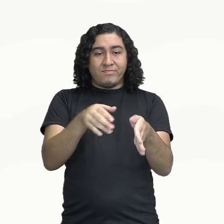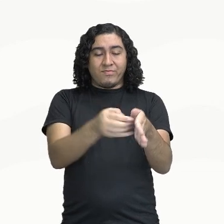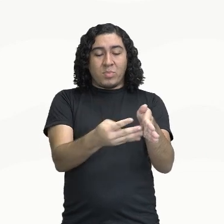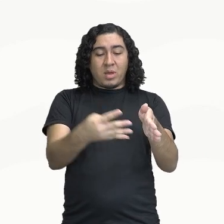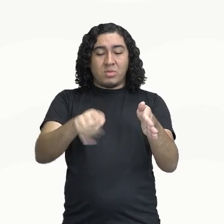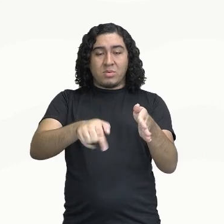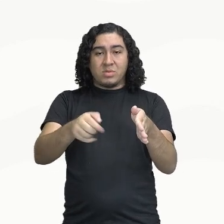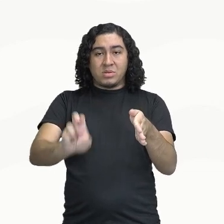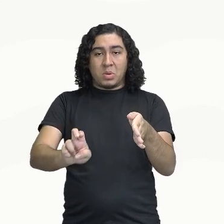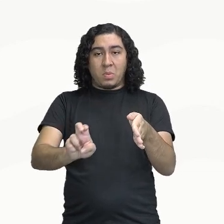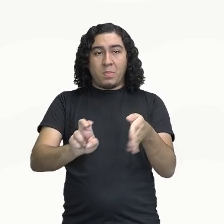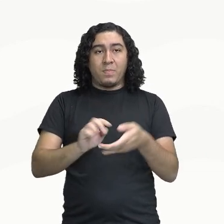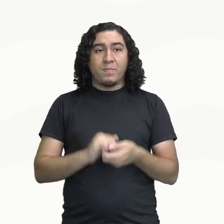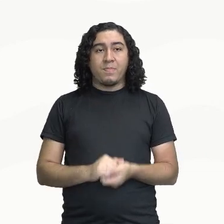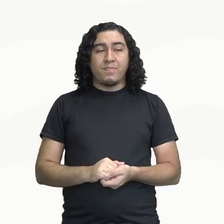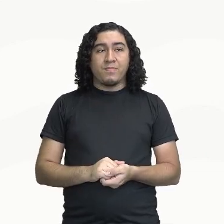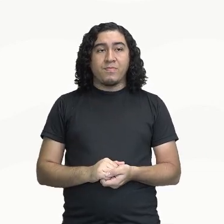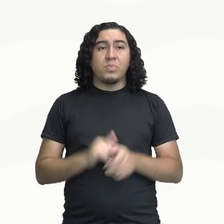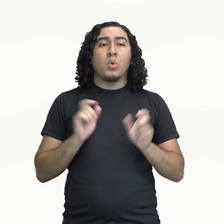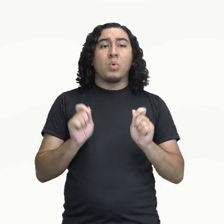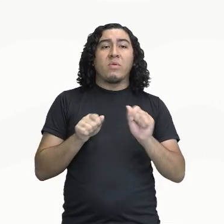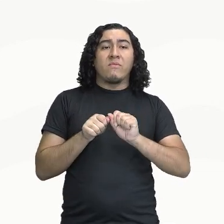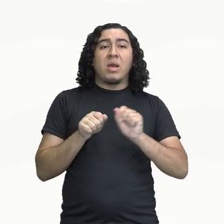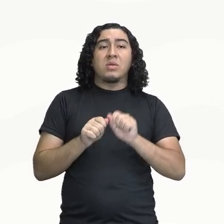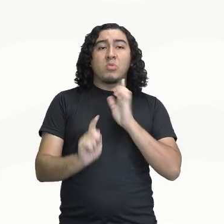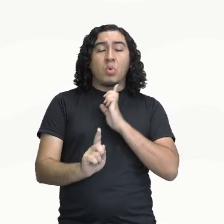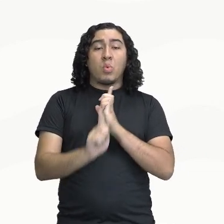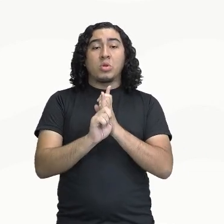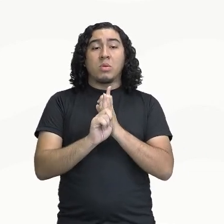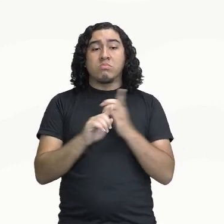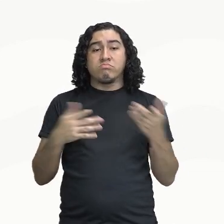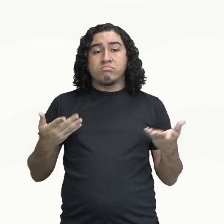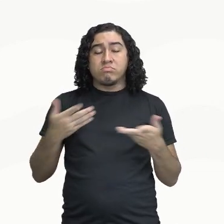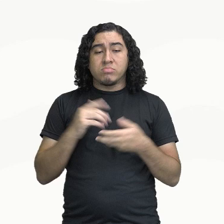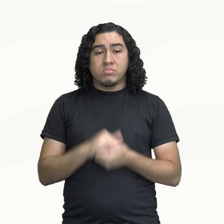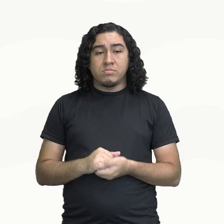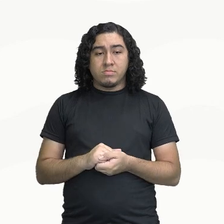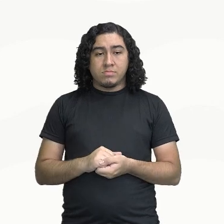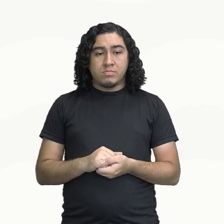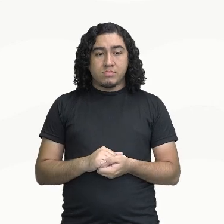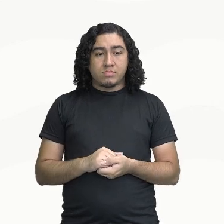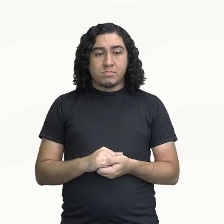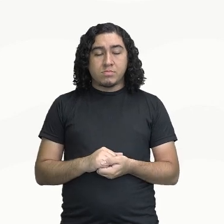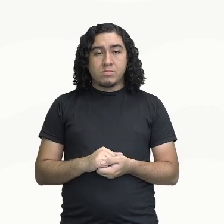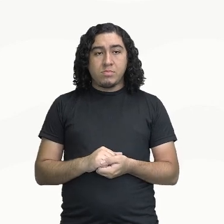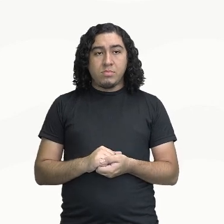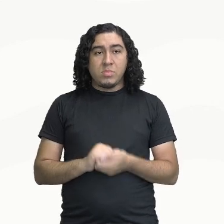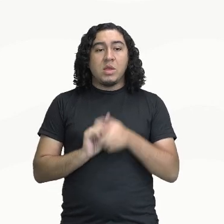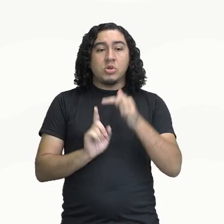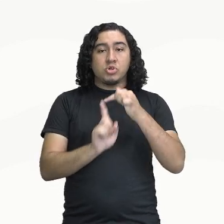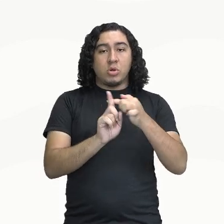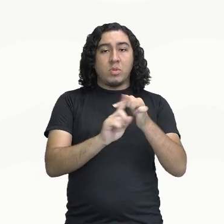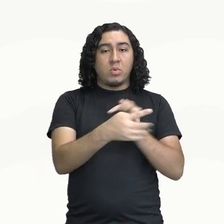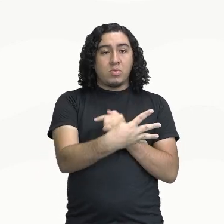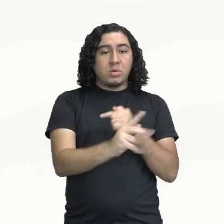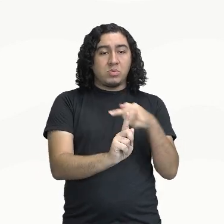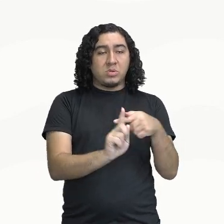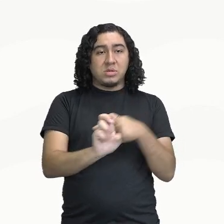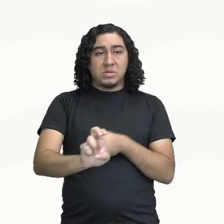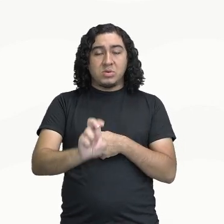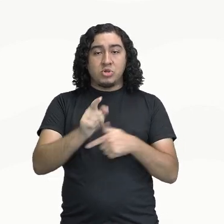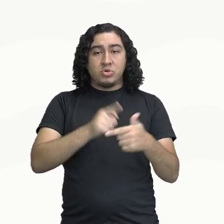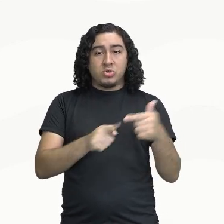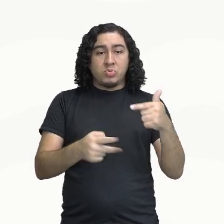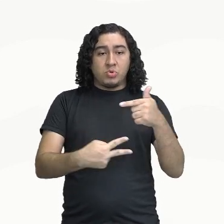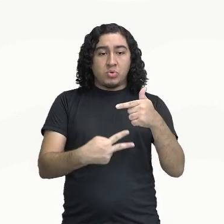são o 4 e o 5. O que a gente faz para achar a mediana nesse caso? A gente soma o 4 e o 5 e